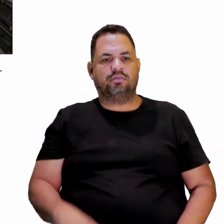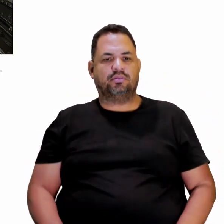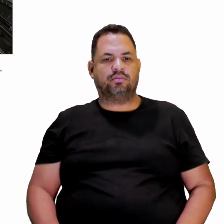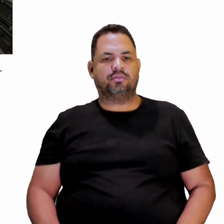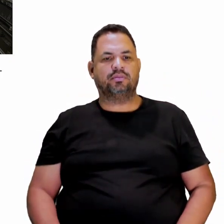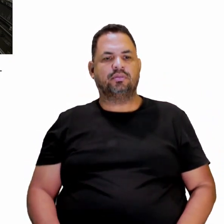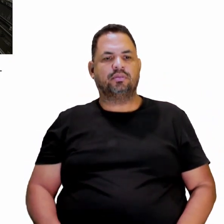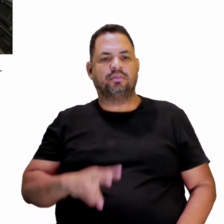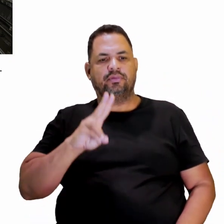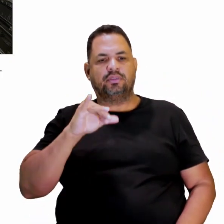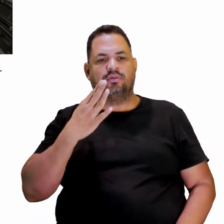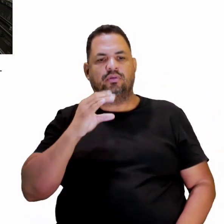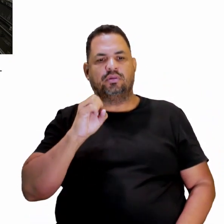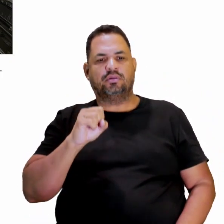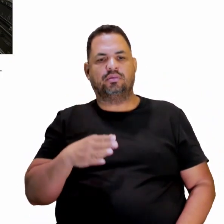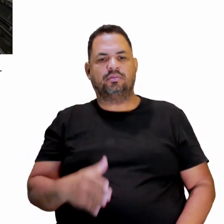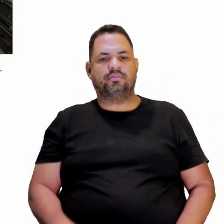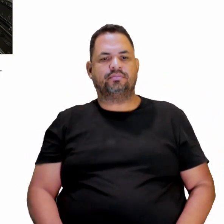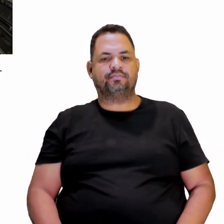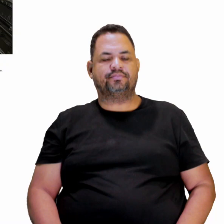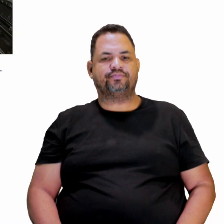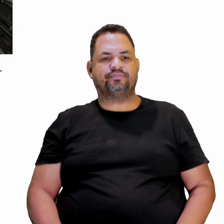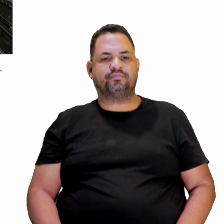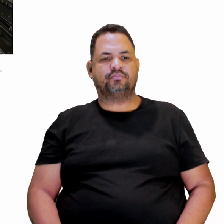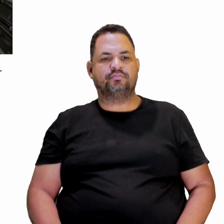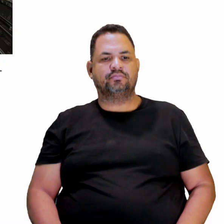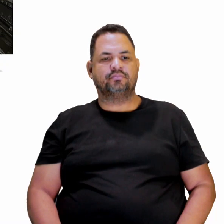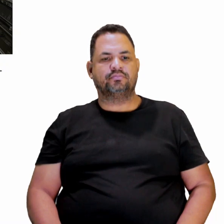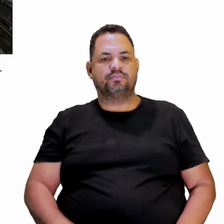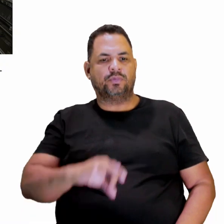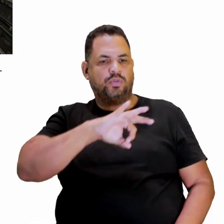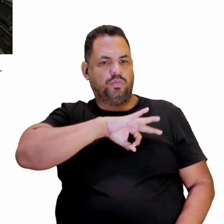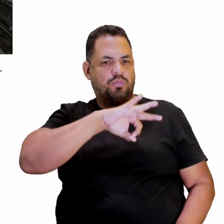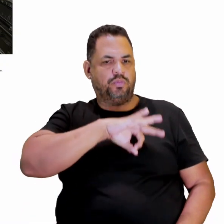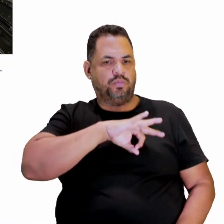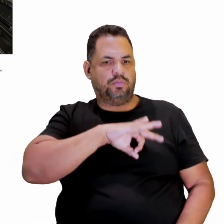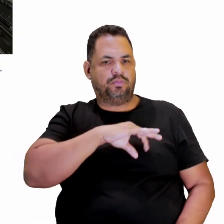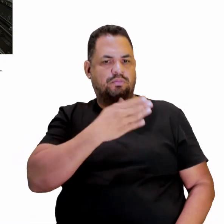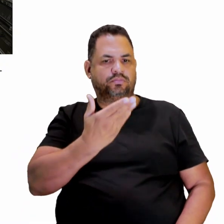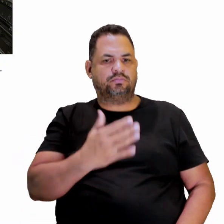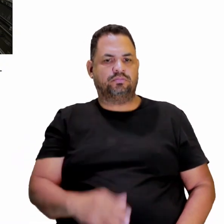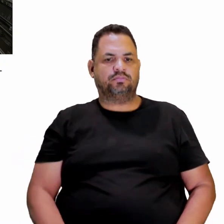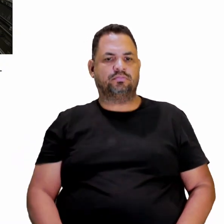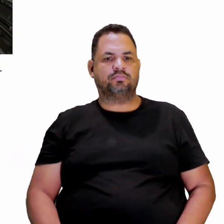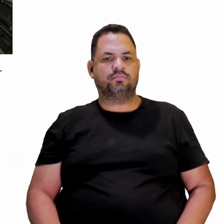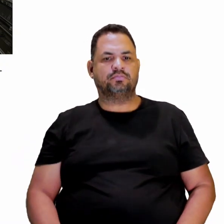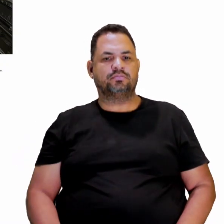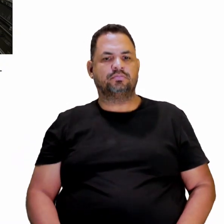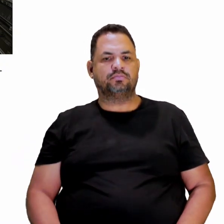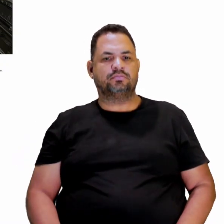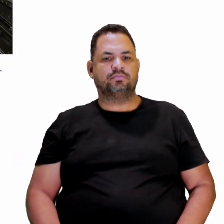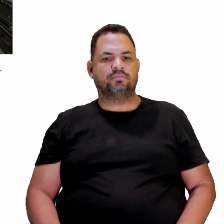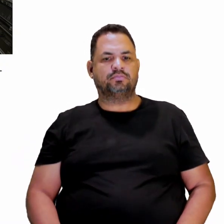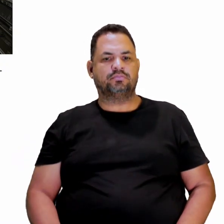Victoria Station. Jane gives Inspector Grooves the murdered man's